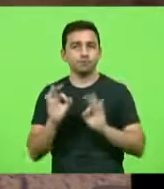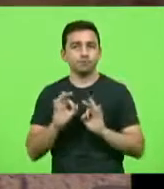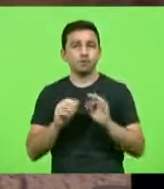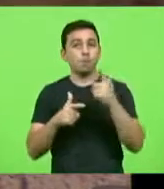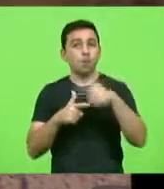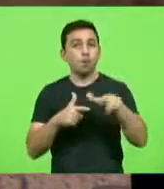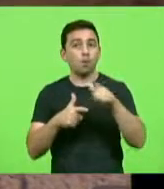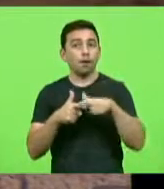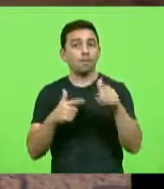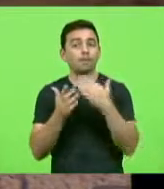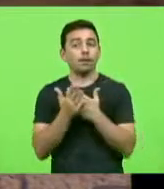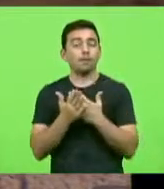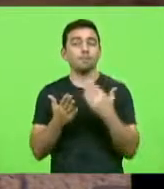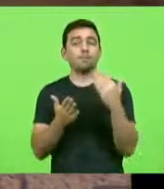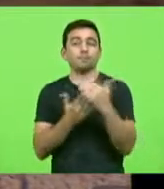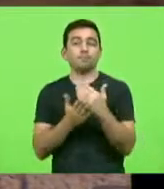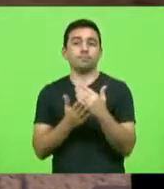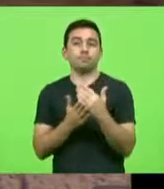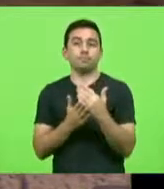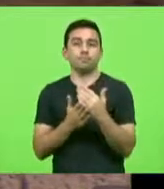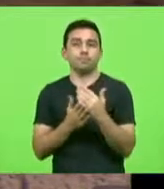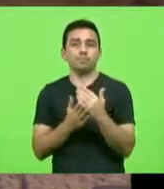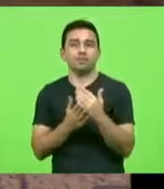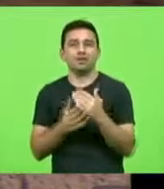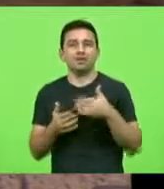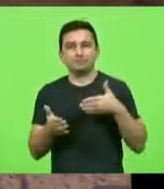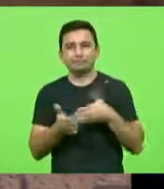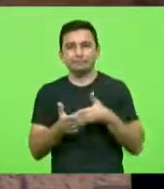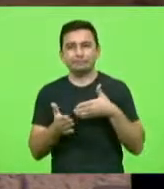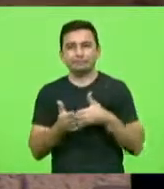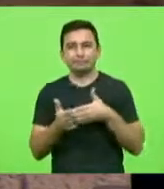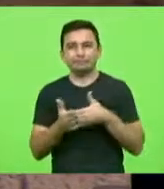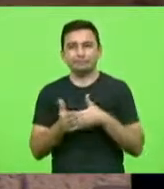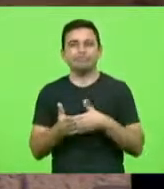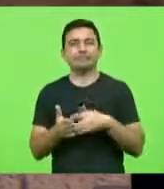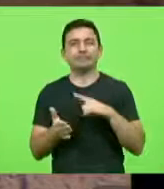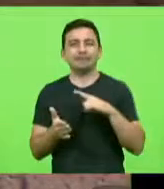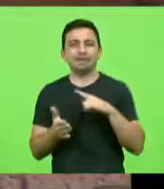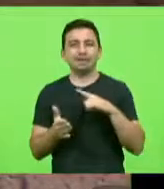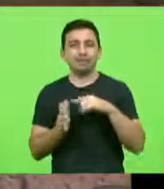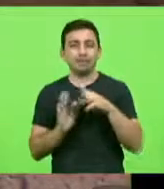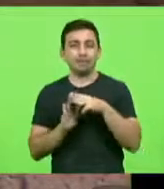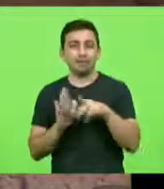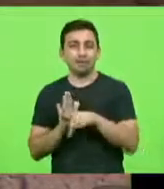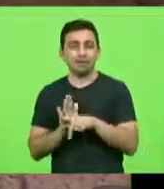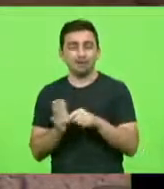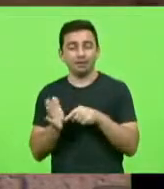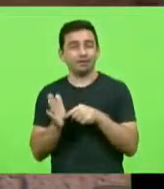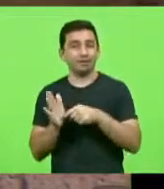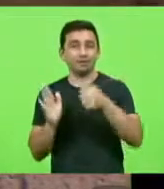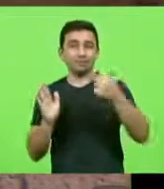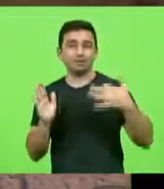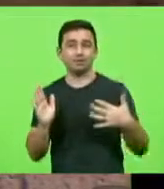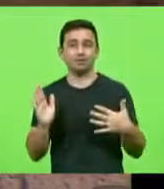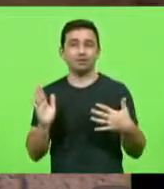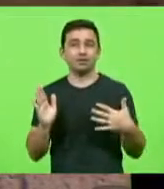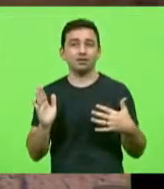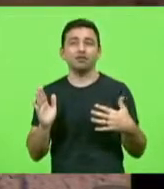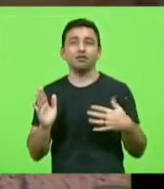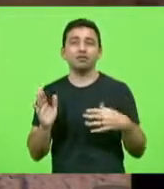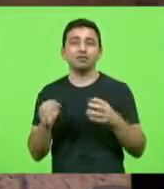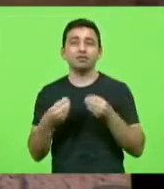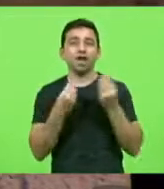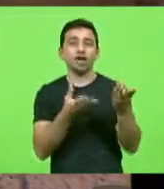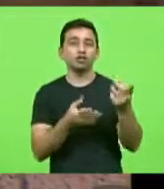problemas que ela tem de que os impeditivos colocados ali na medida provisória, sargento Lima, só ia dar dinheiro para